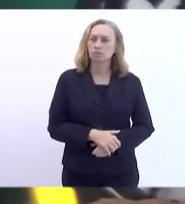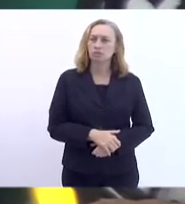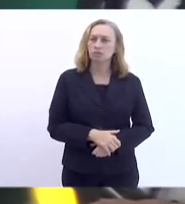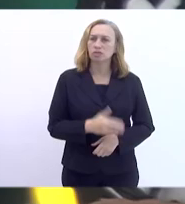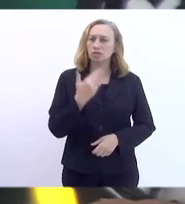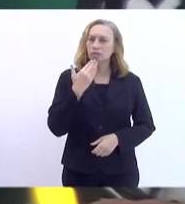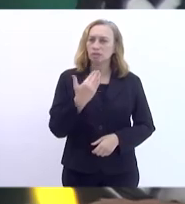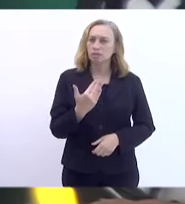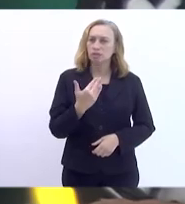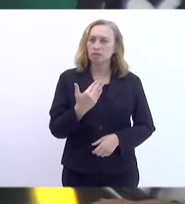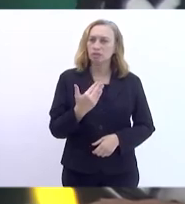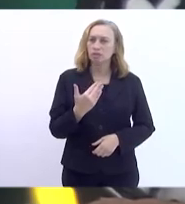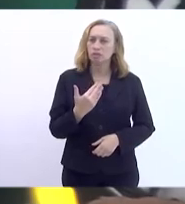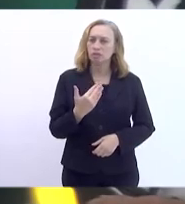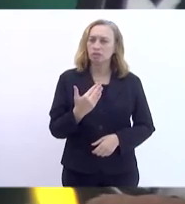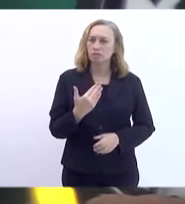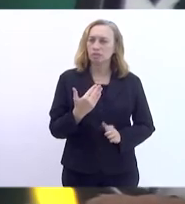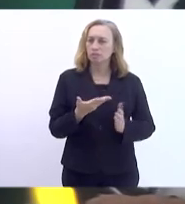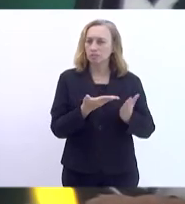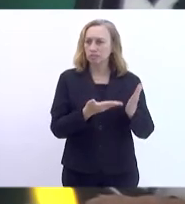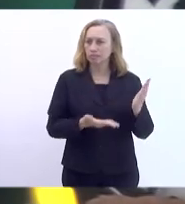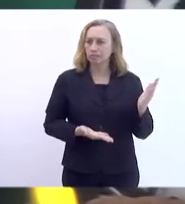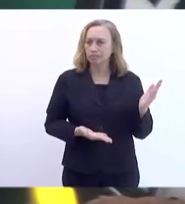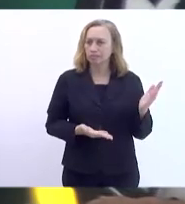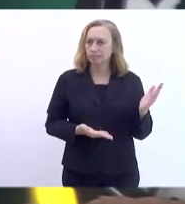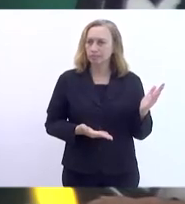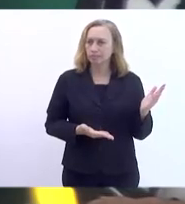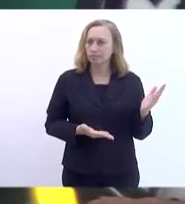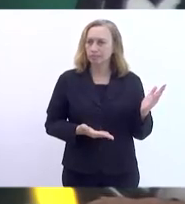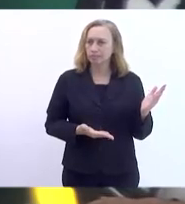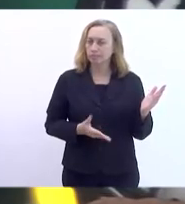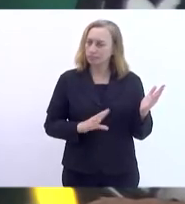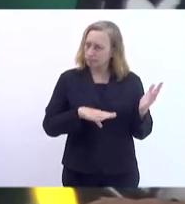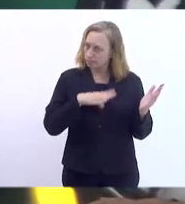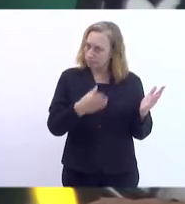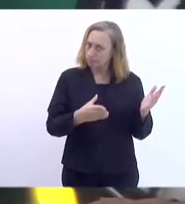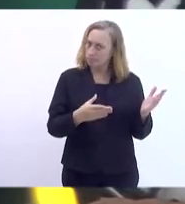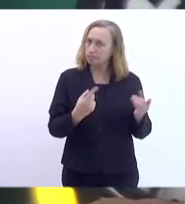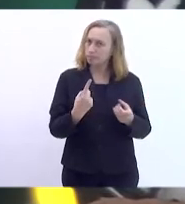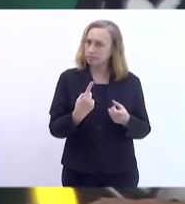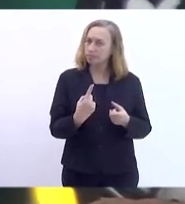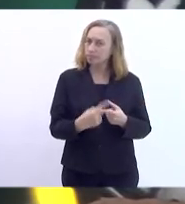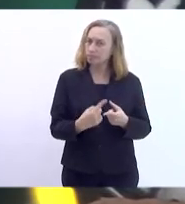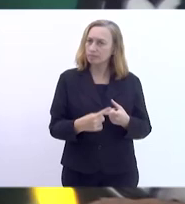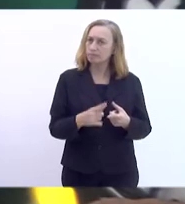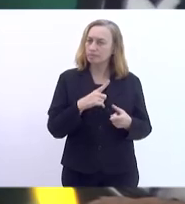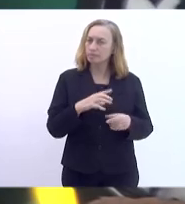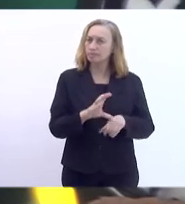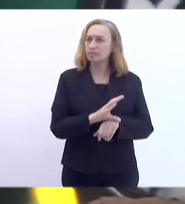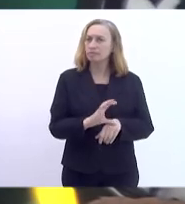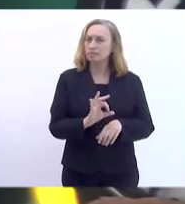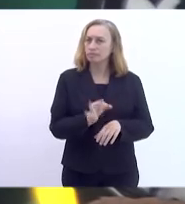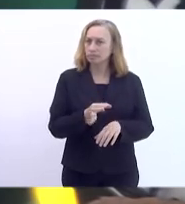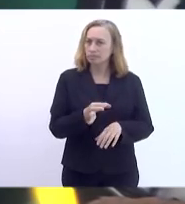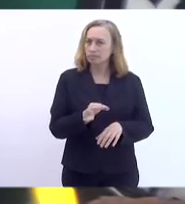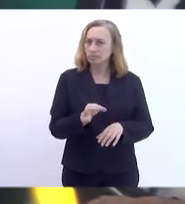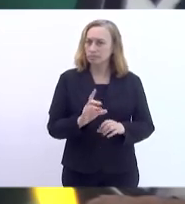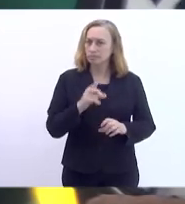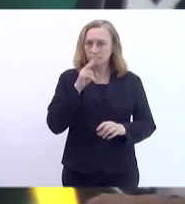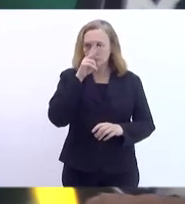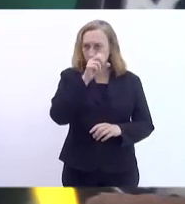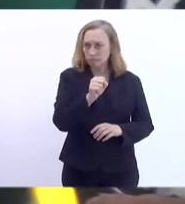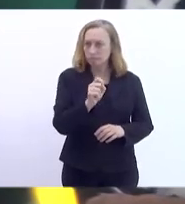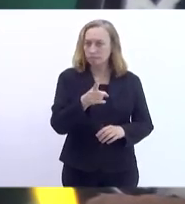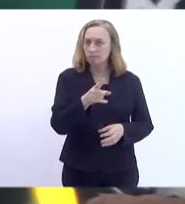despedida aqui uma recomendação nessa Então isso é fruto de coragem porque tem um vezes chorar muito forte embora